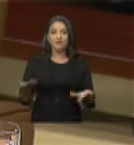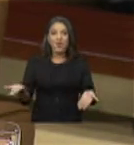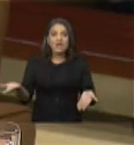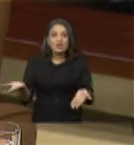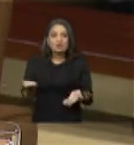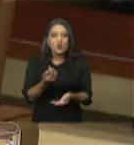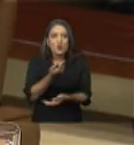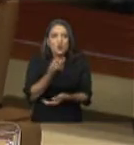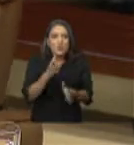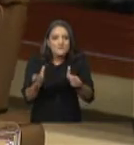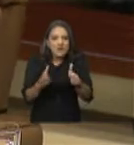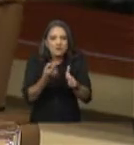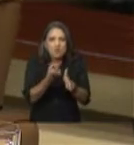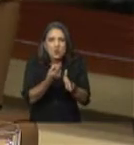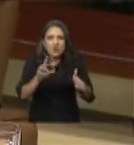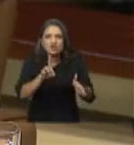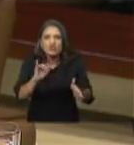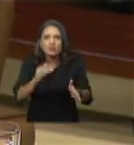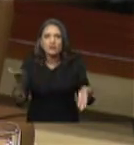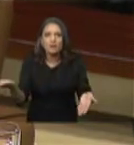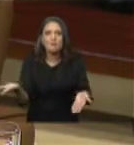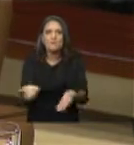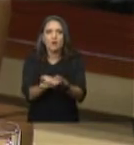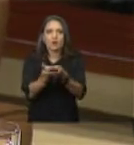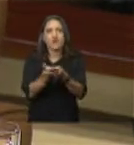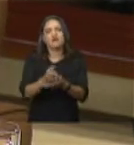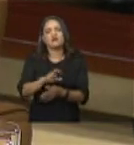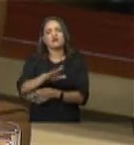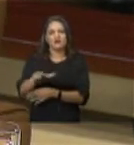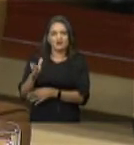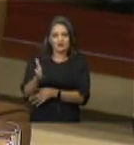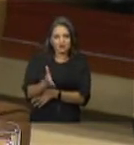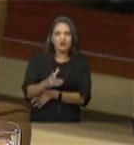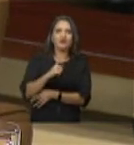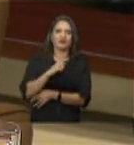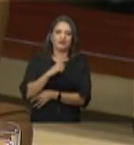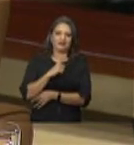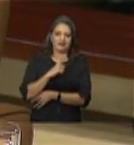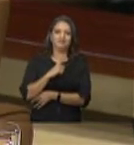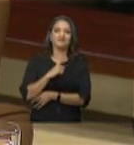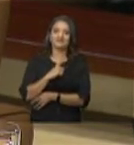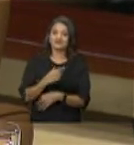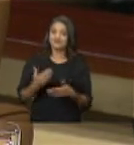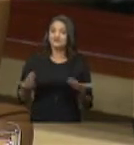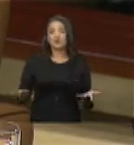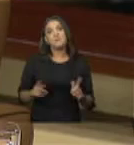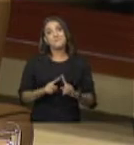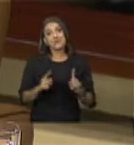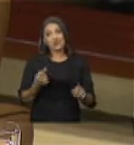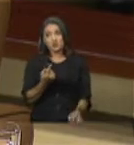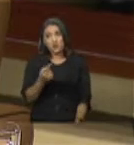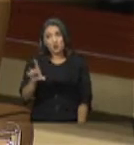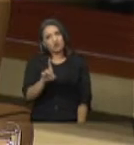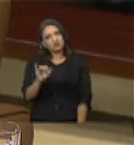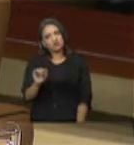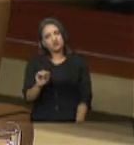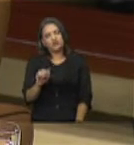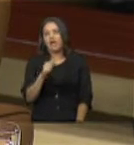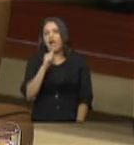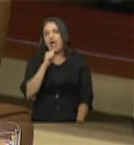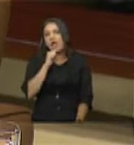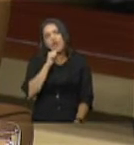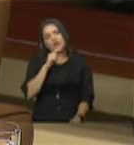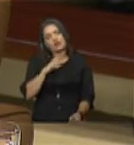dia do prazo É cabível para São rescisória mas o último dia do prazo